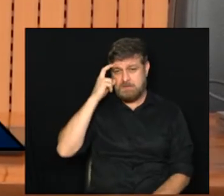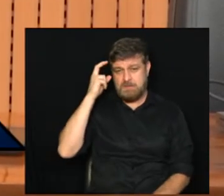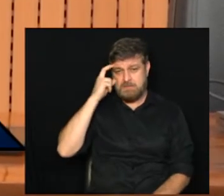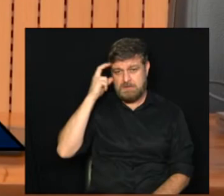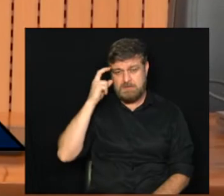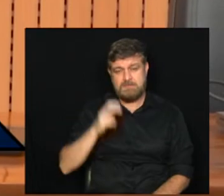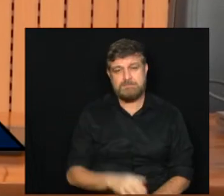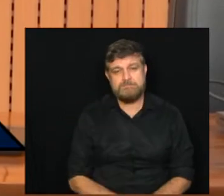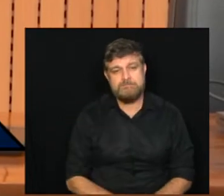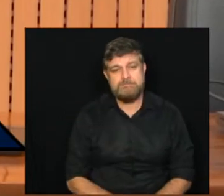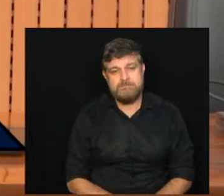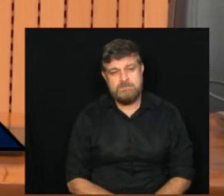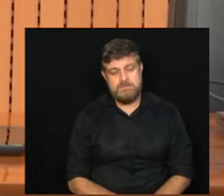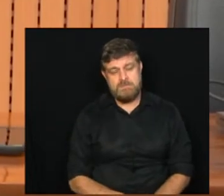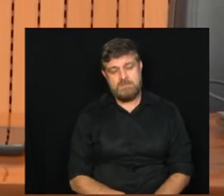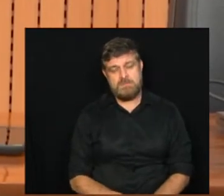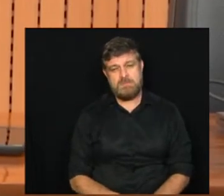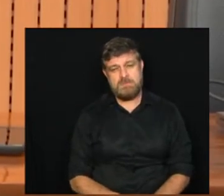considerações, vereador.